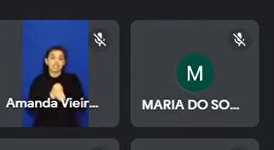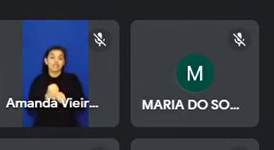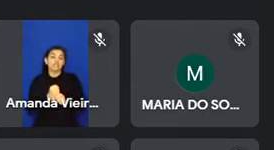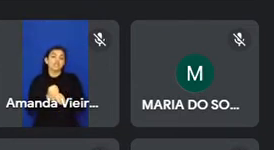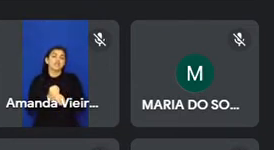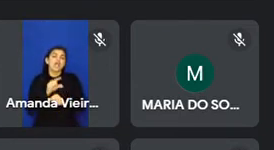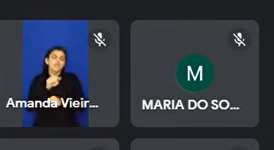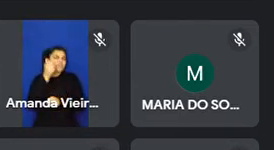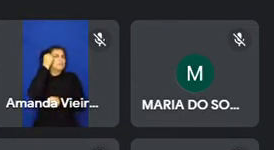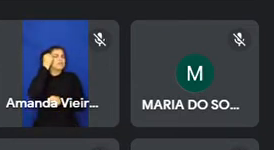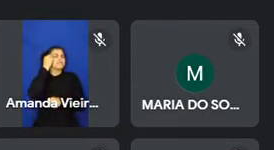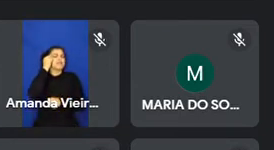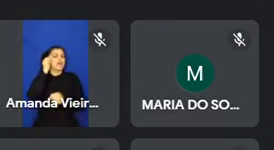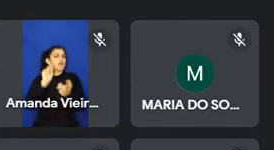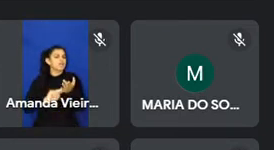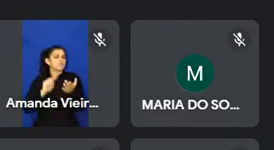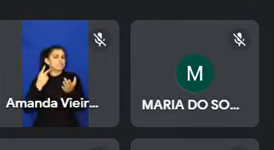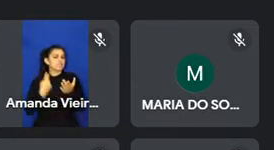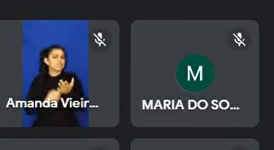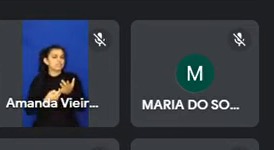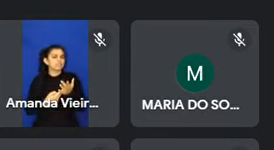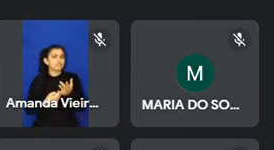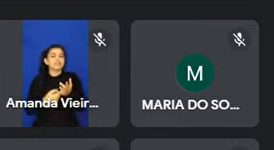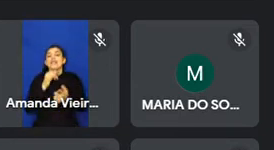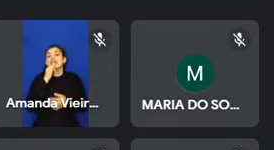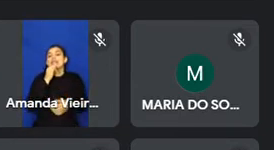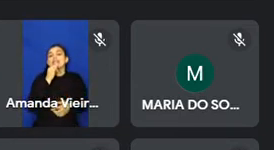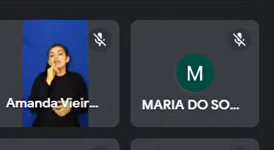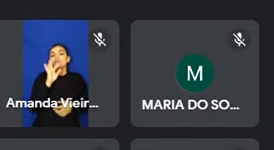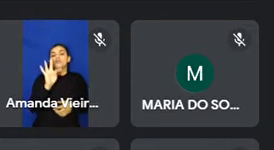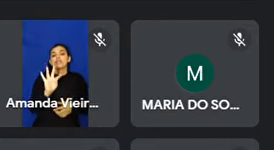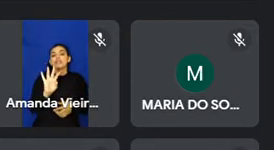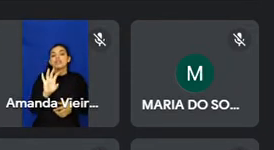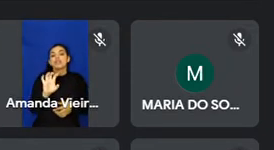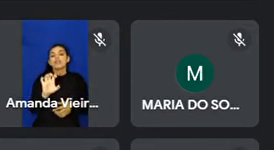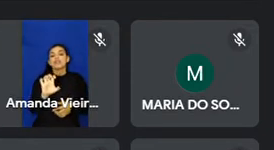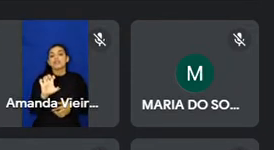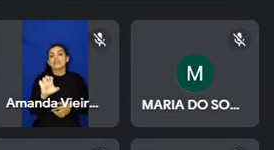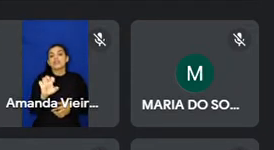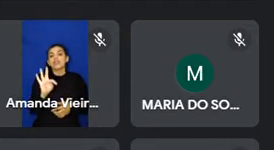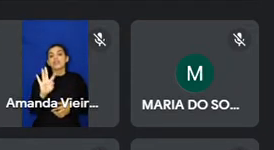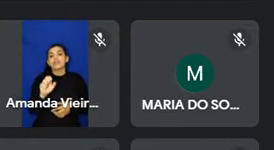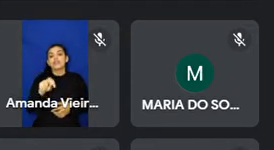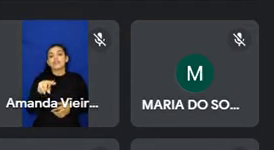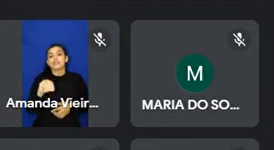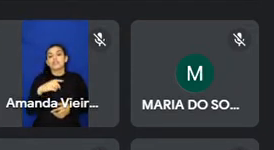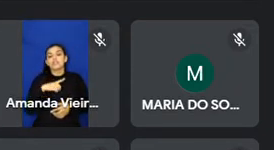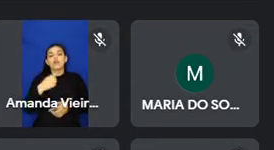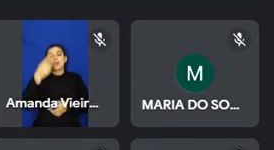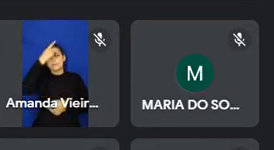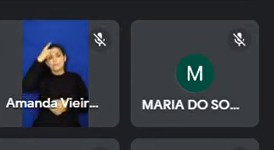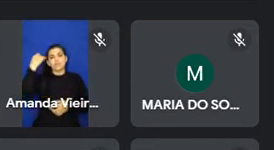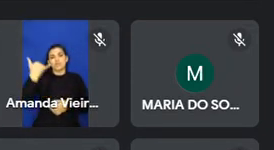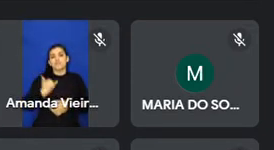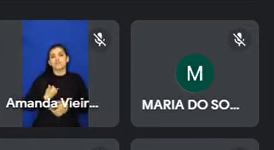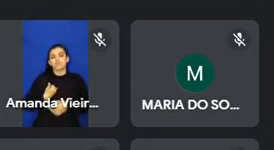que eu tomei minha vacina de tétano há 10 anos. Me disseram para eu tomar a outra dose com 10 anos, né? O